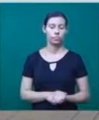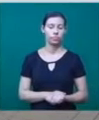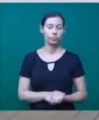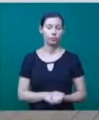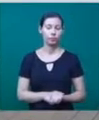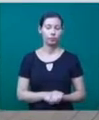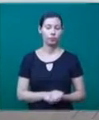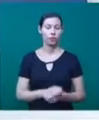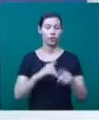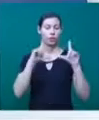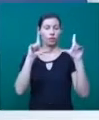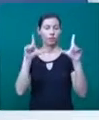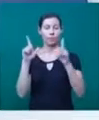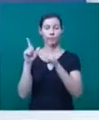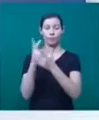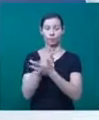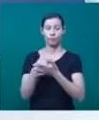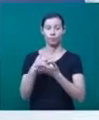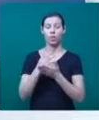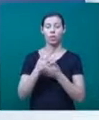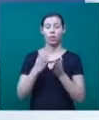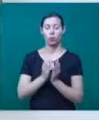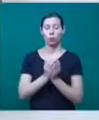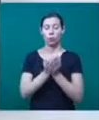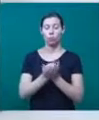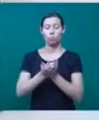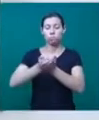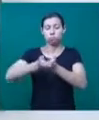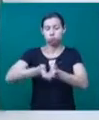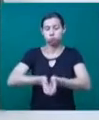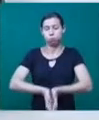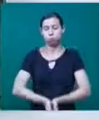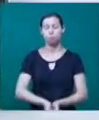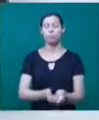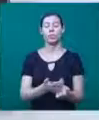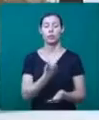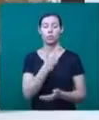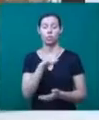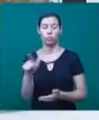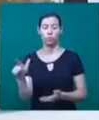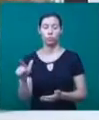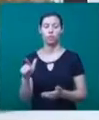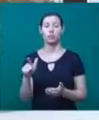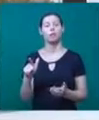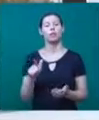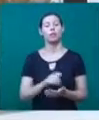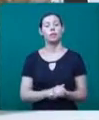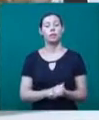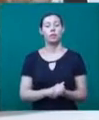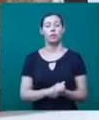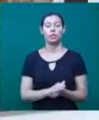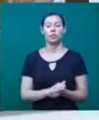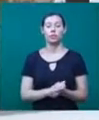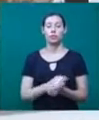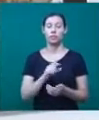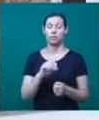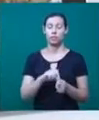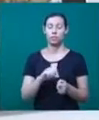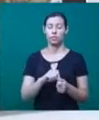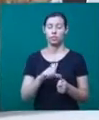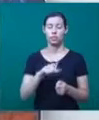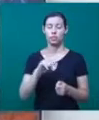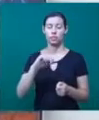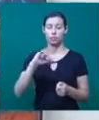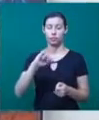Estes quadros mostram navios afundados. Esta outra obra, chamada de pintura matérica, foi feita com limária